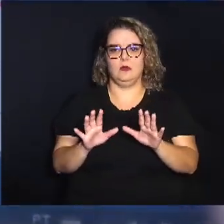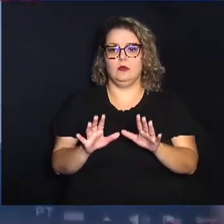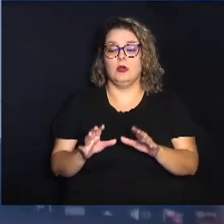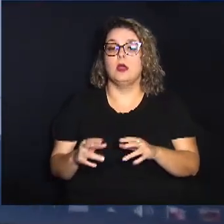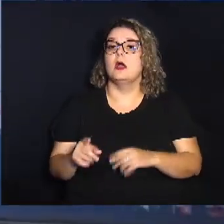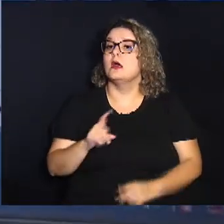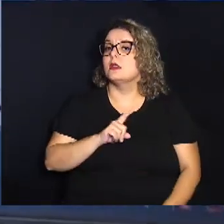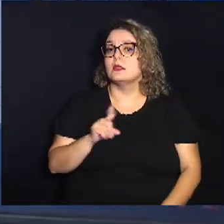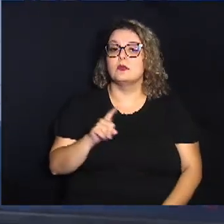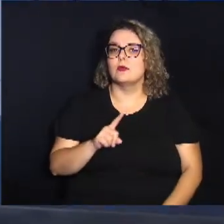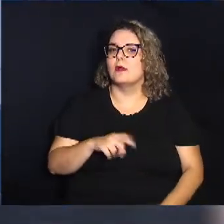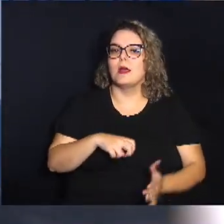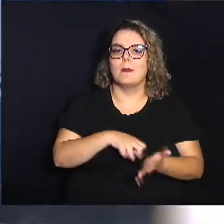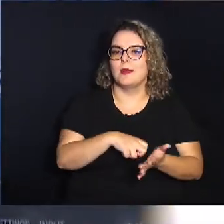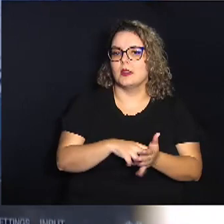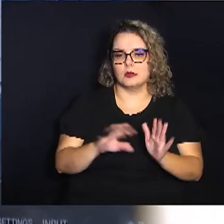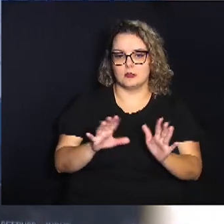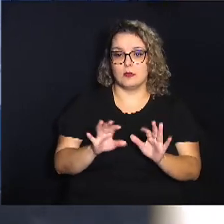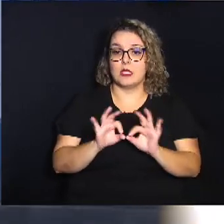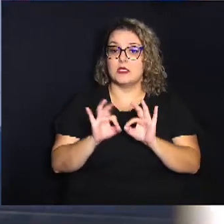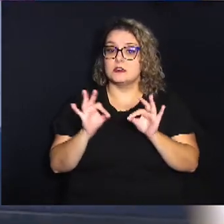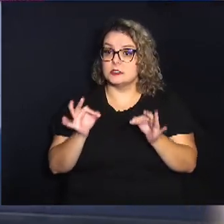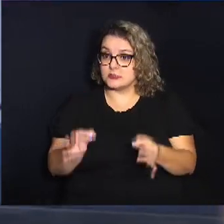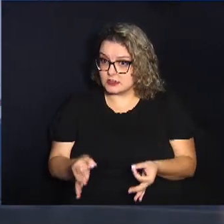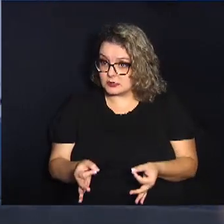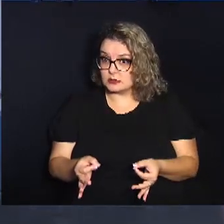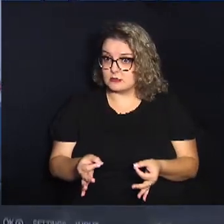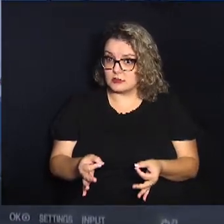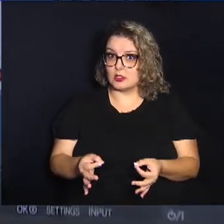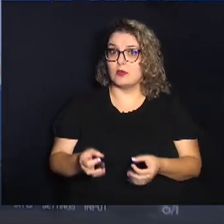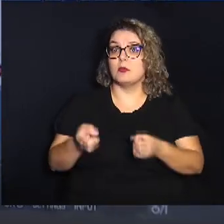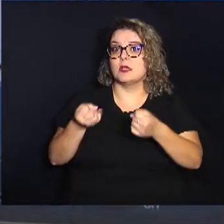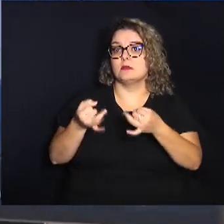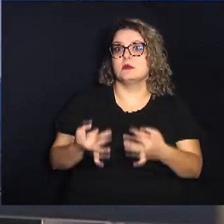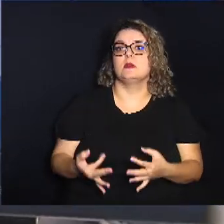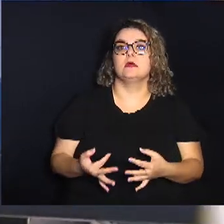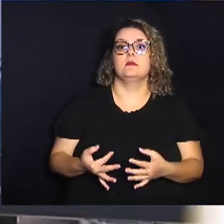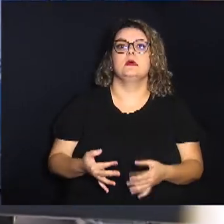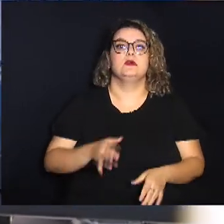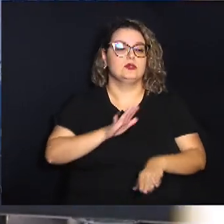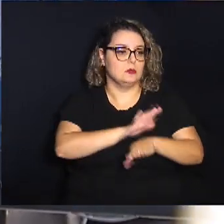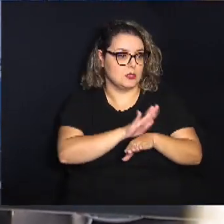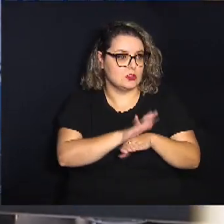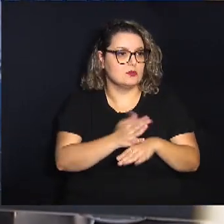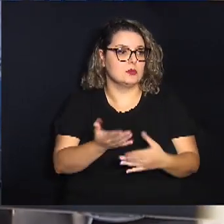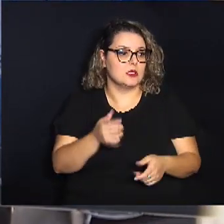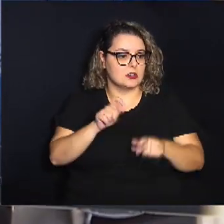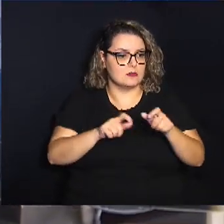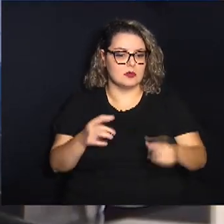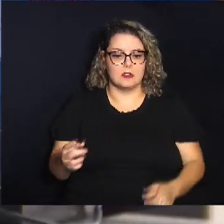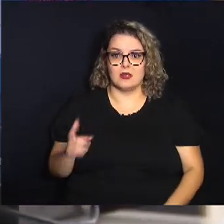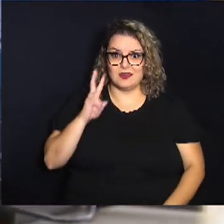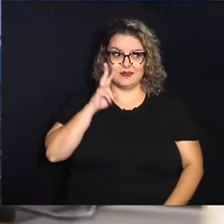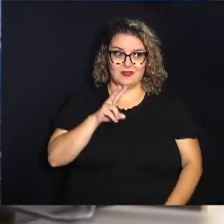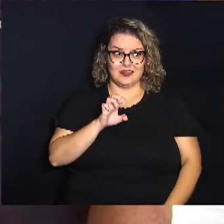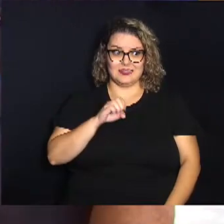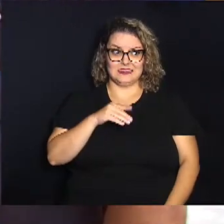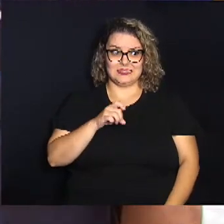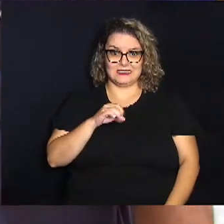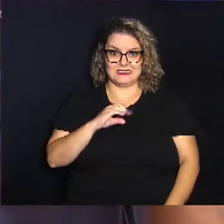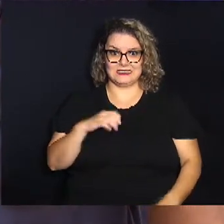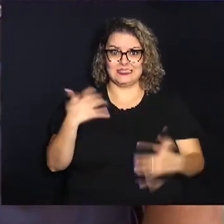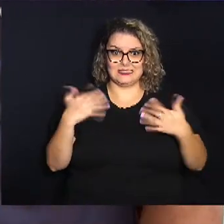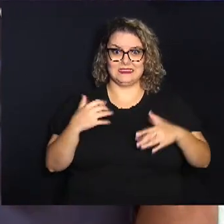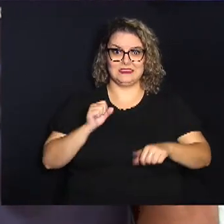ela não há penalização ela simplesmente uma orientação exatamente porque às vezes o cara vê a ideia que fala puxa vida e agora